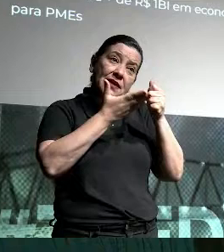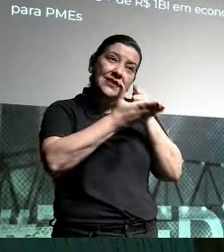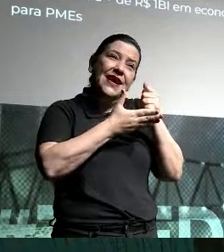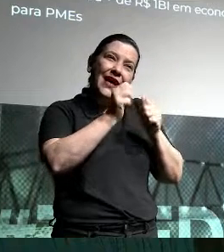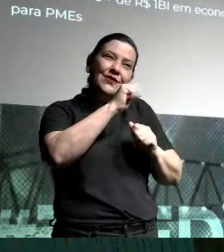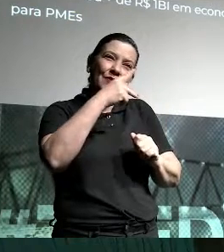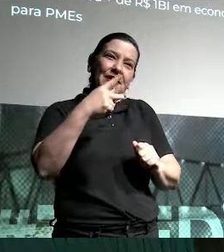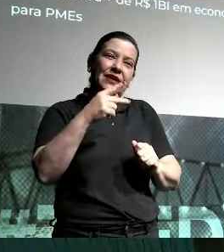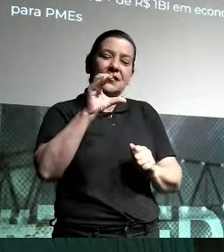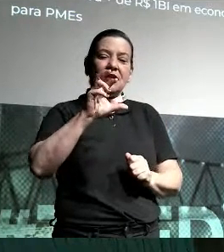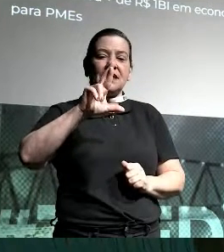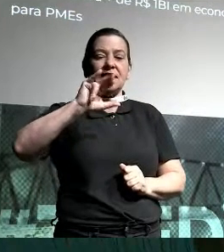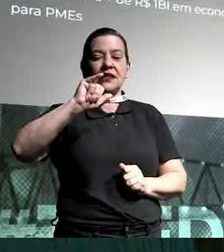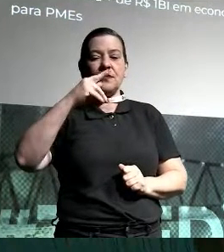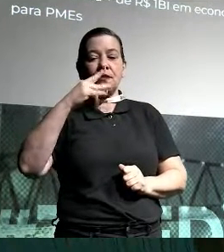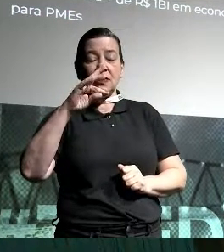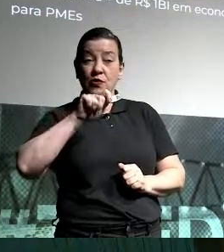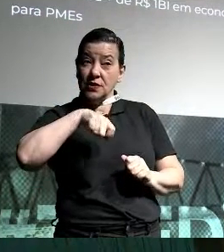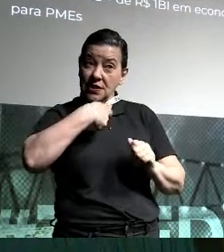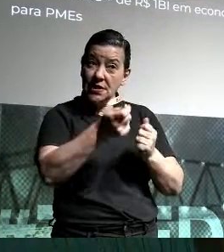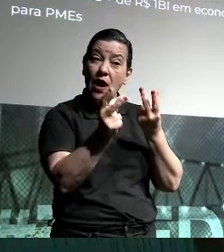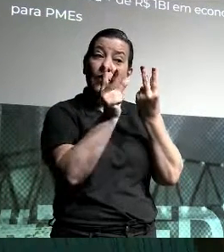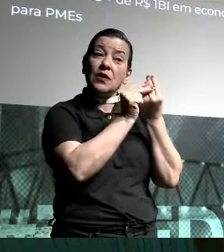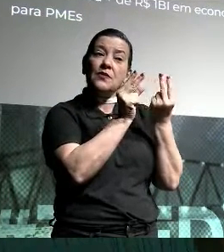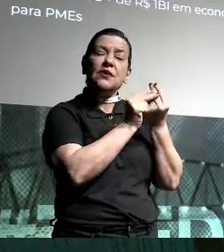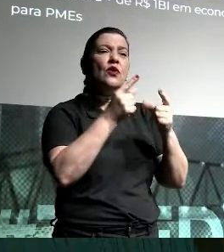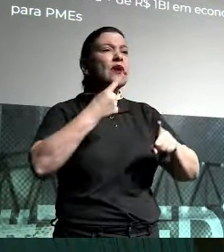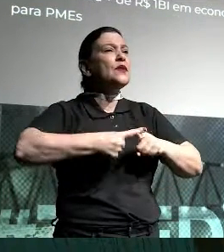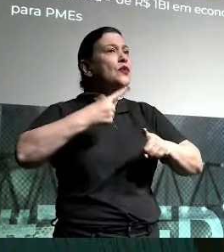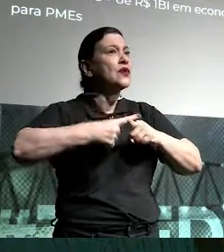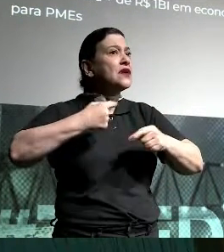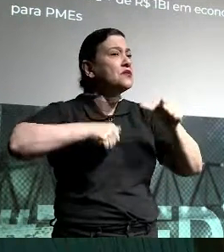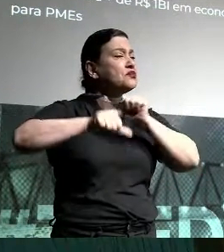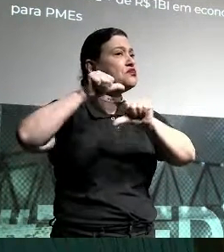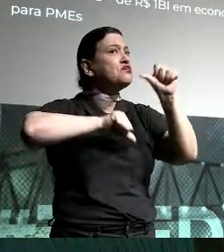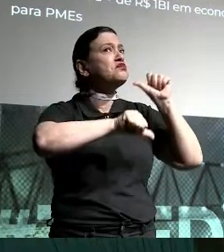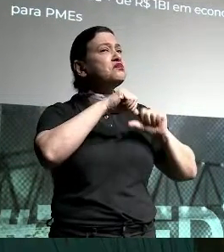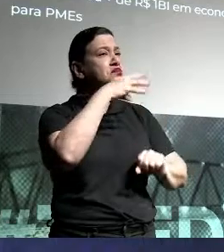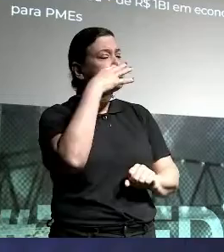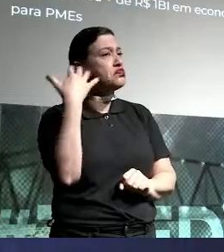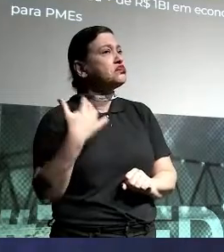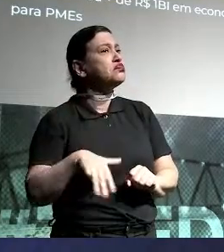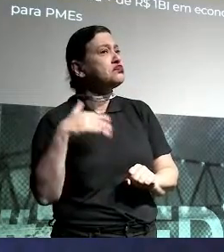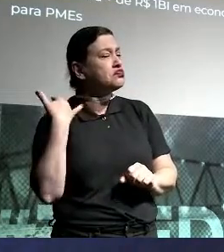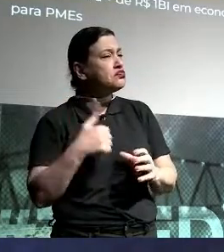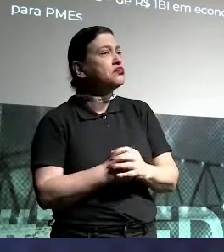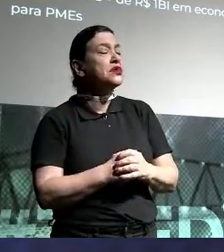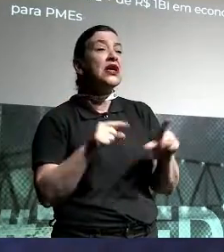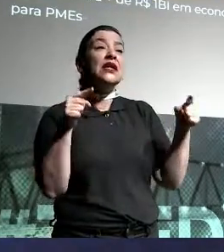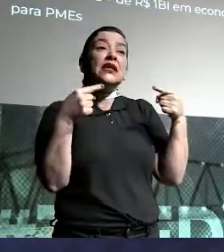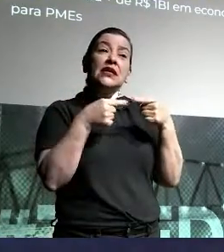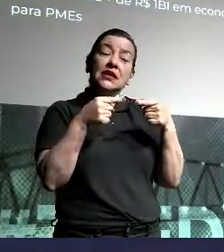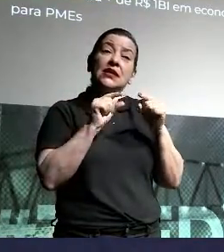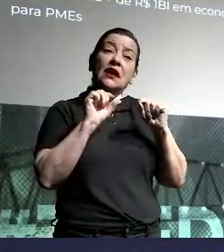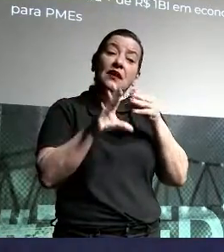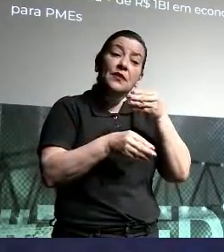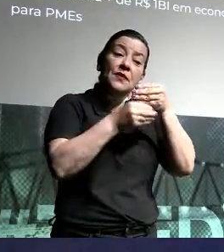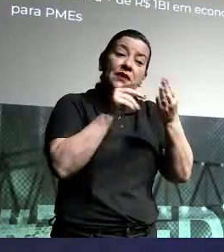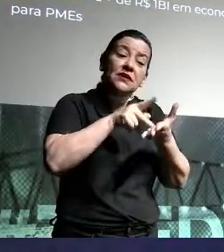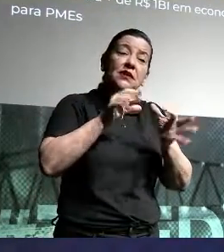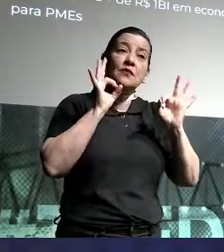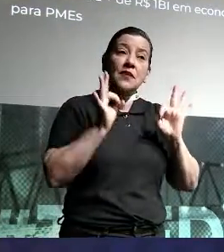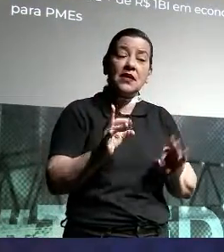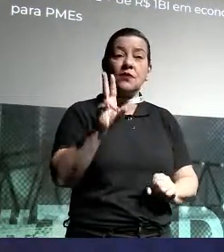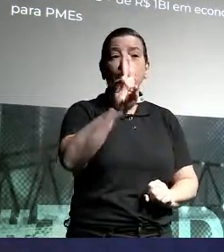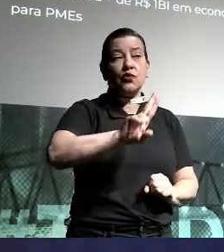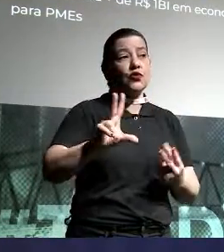mostrar um pouco desses produtos e por que eles são são revolucionários, né? E isso liga no motivo da implementação de fato de uso